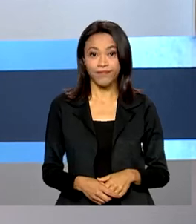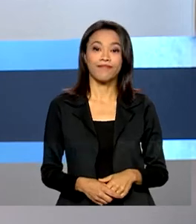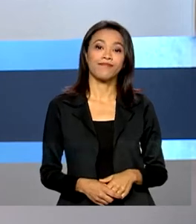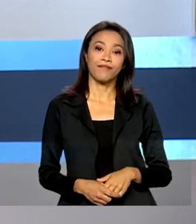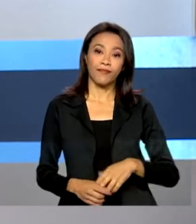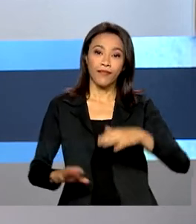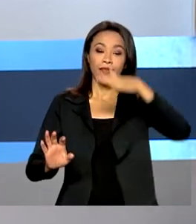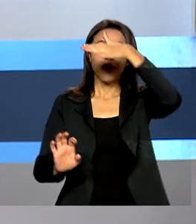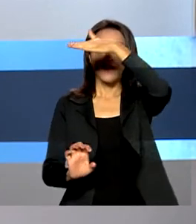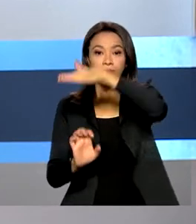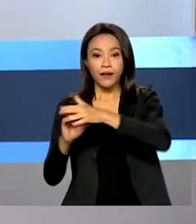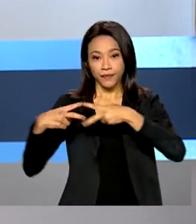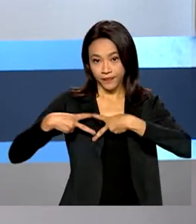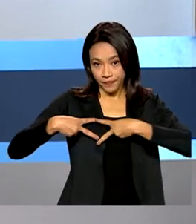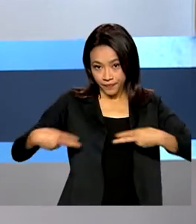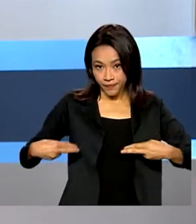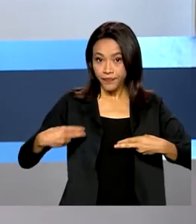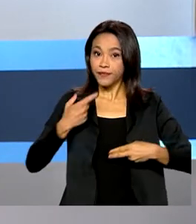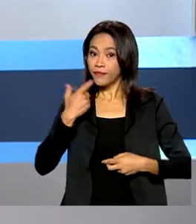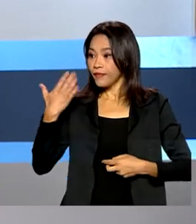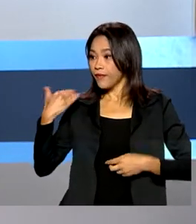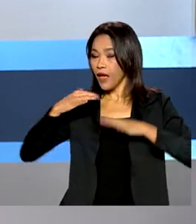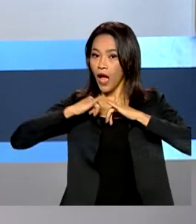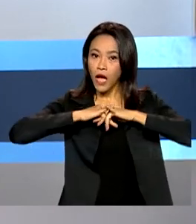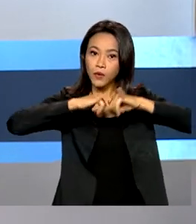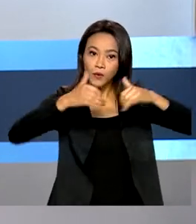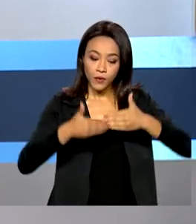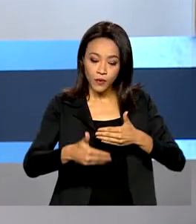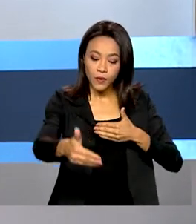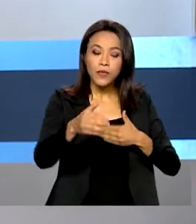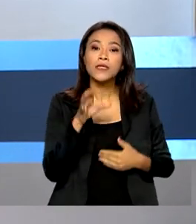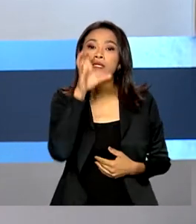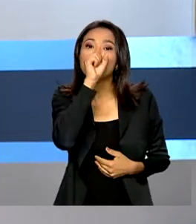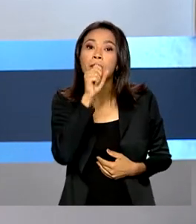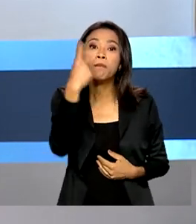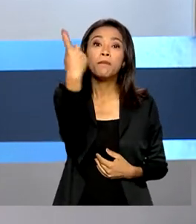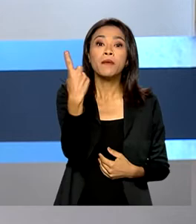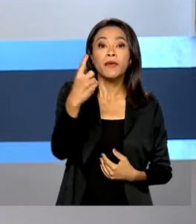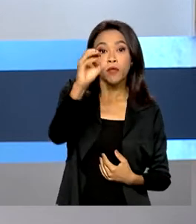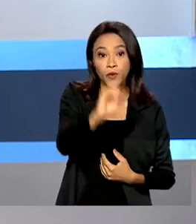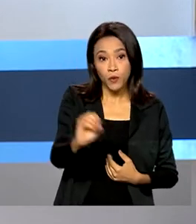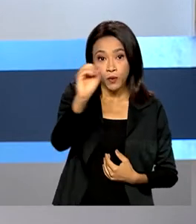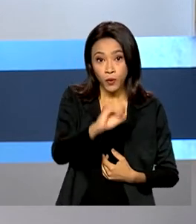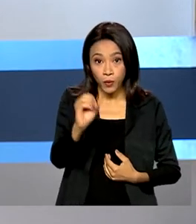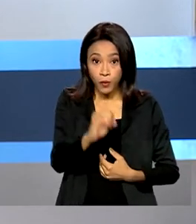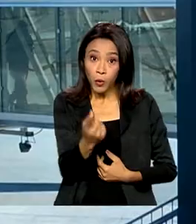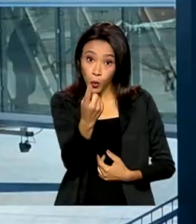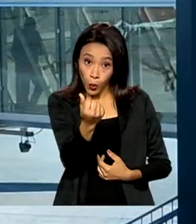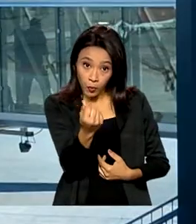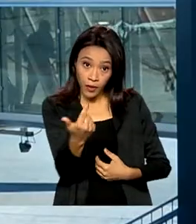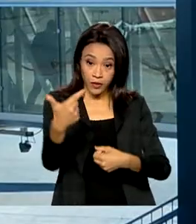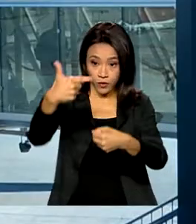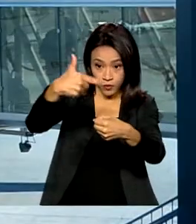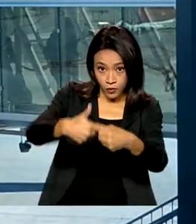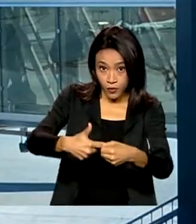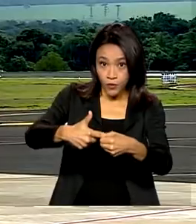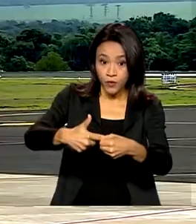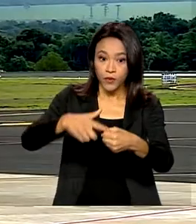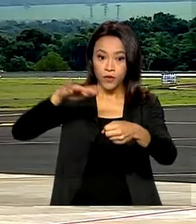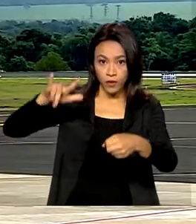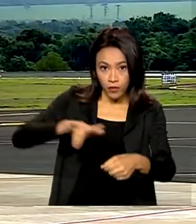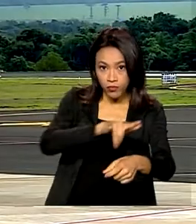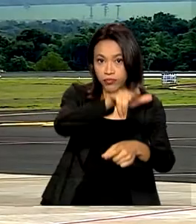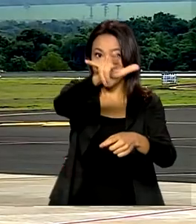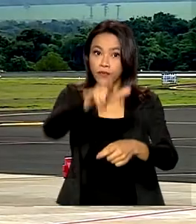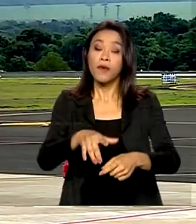a Petrobras anunciou que a partir de sábado primeiro de outubro o preço do Querosene de aviação terá queda de